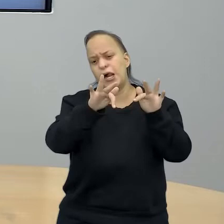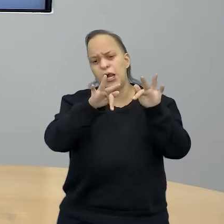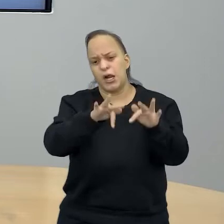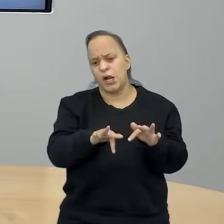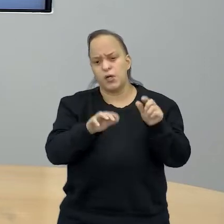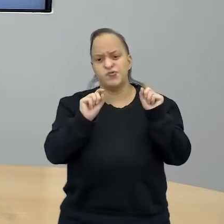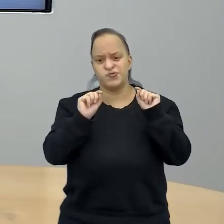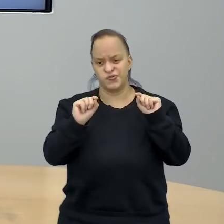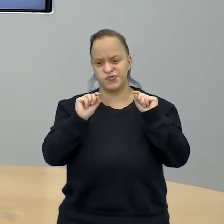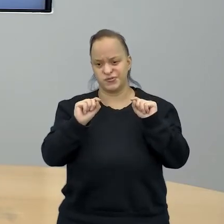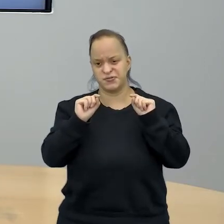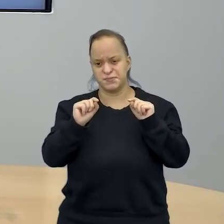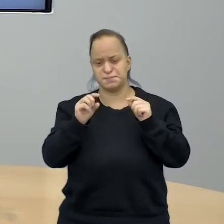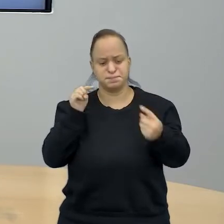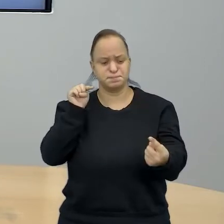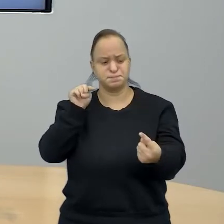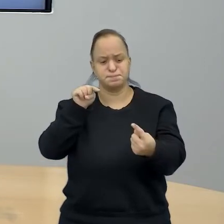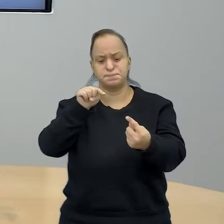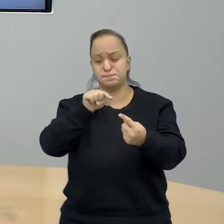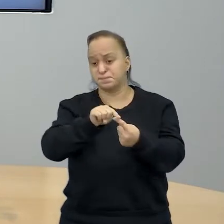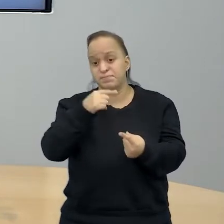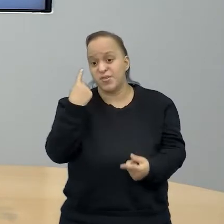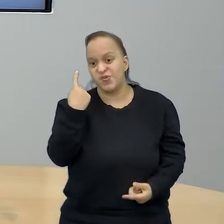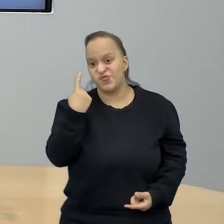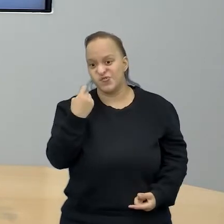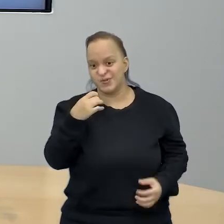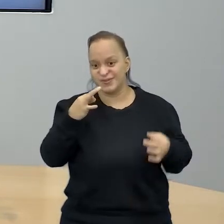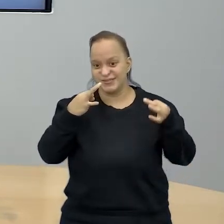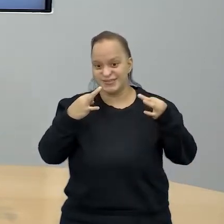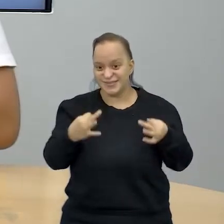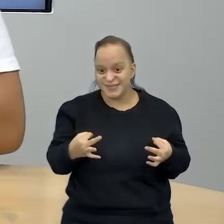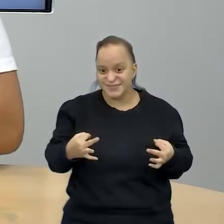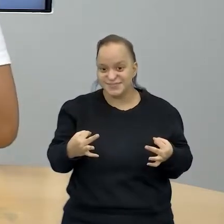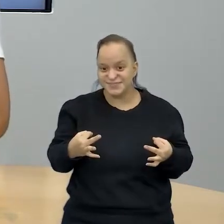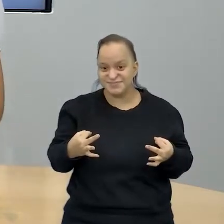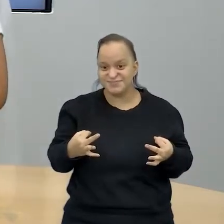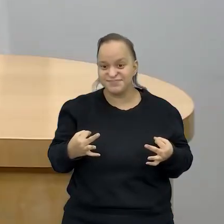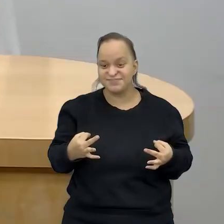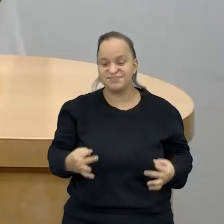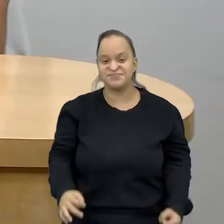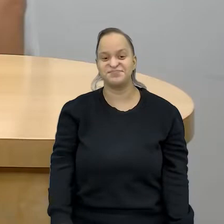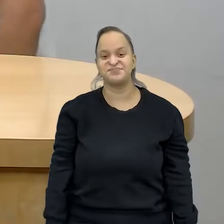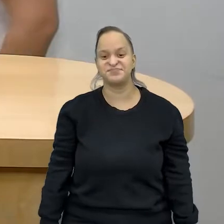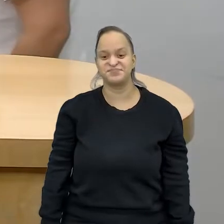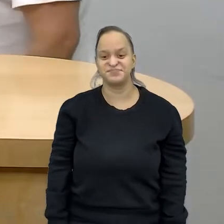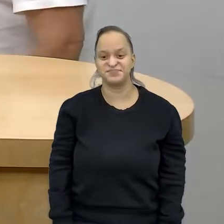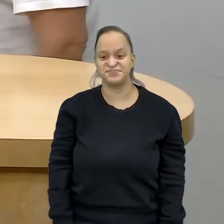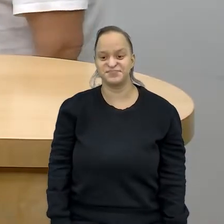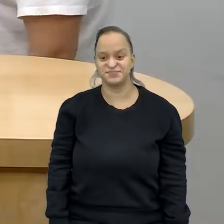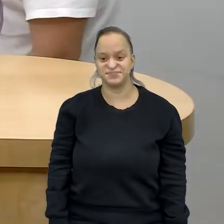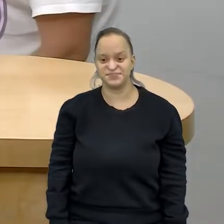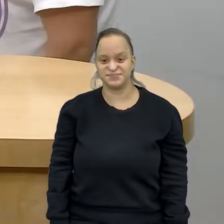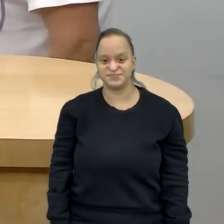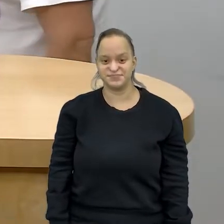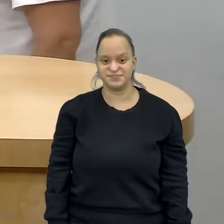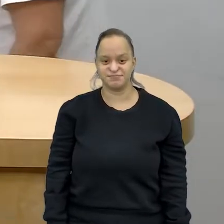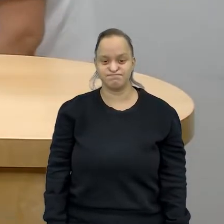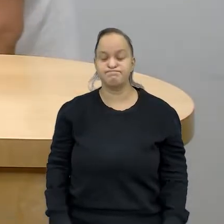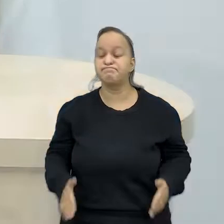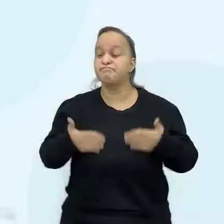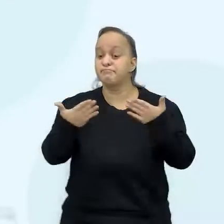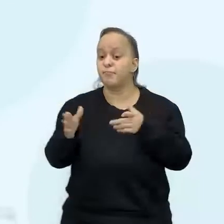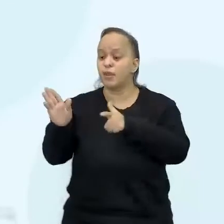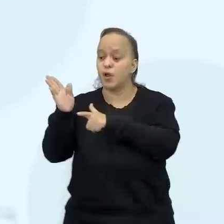tem sempre o objetivo único, tudo bem? Então, vamos lá. Então, vai ser construído